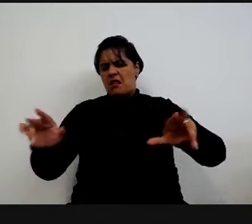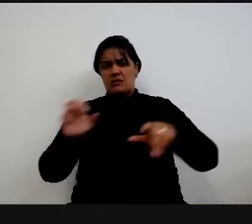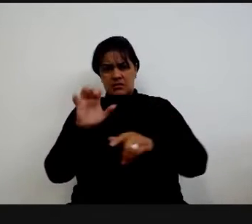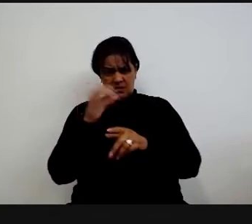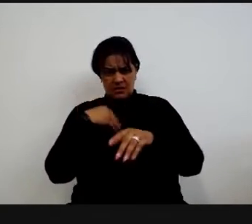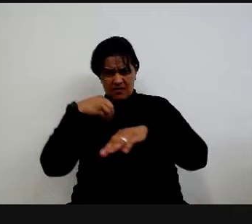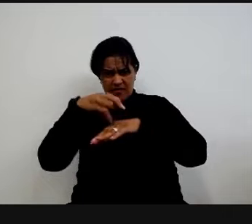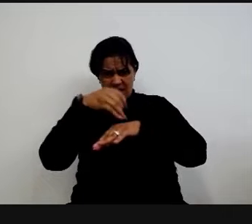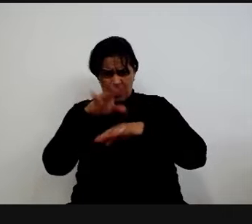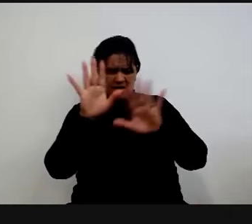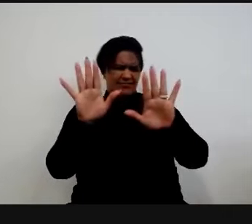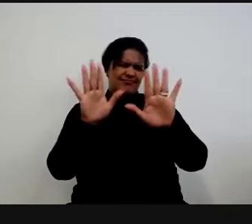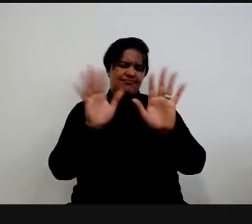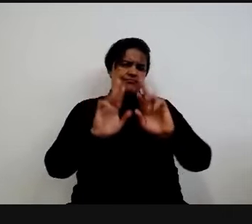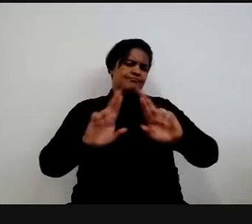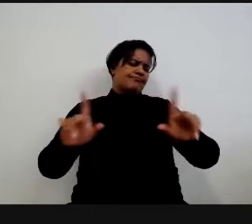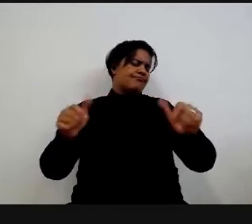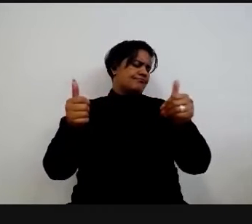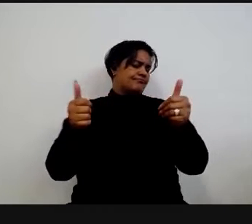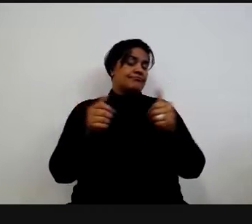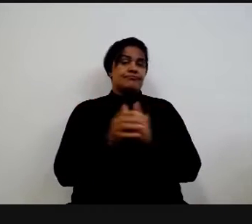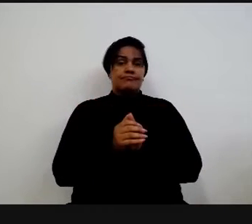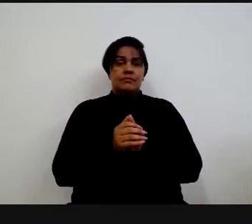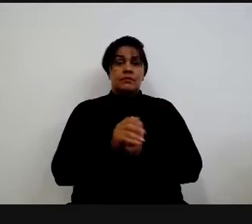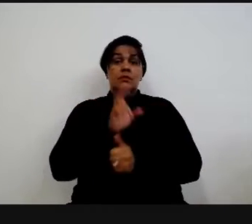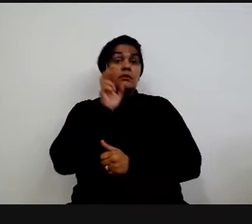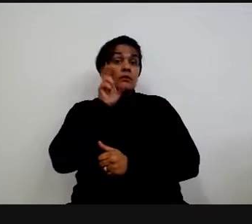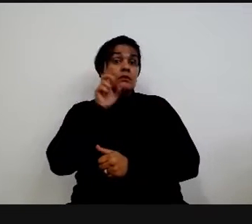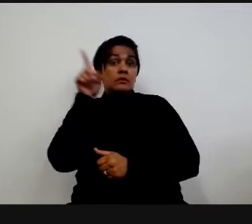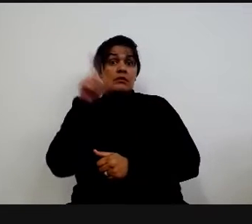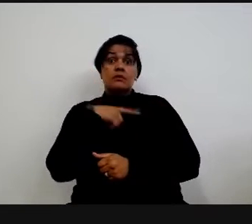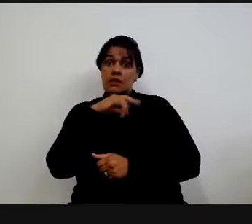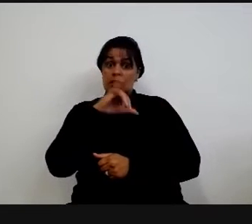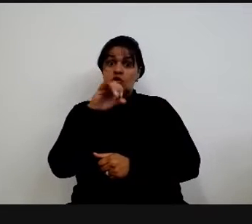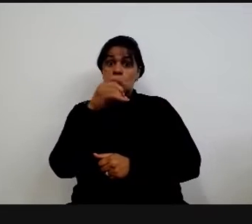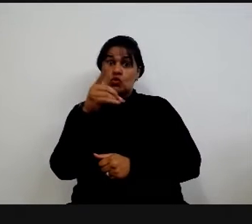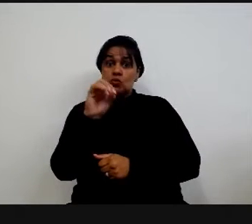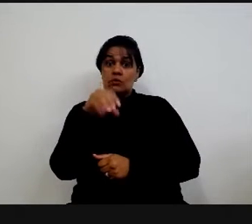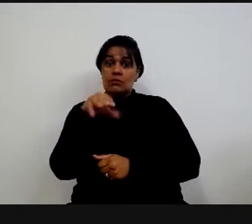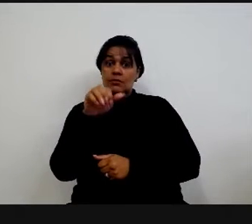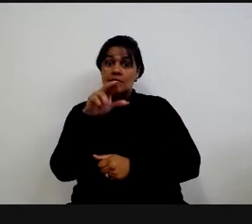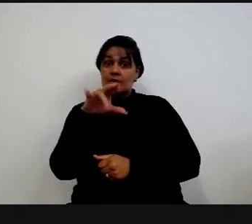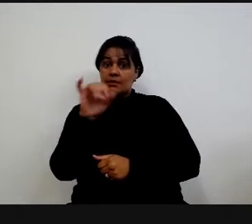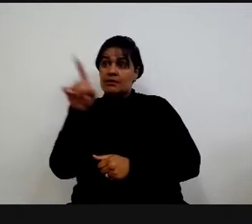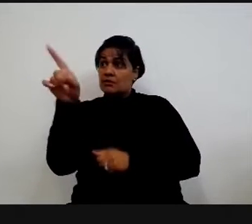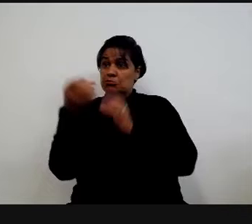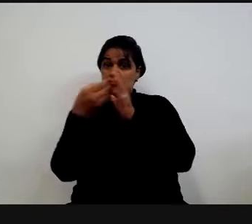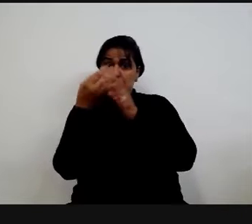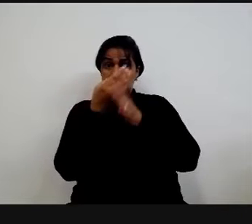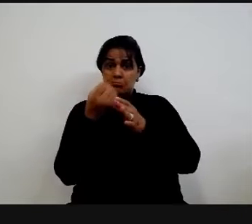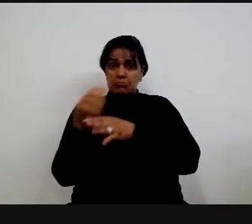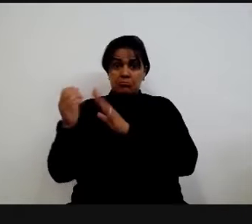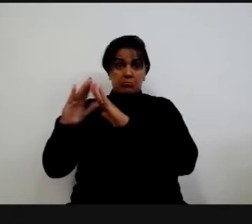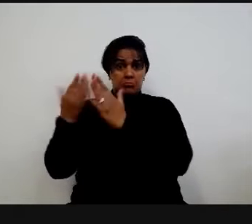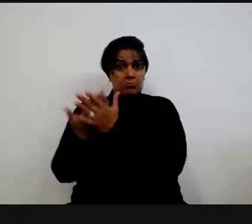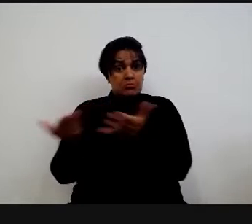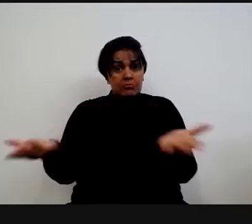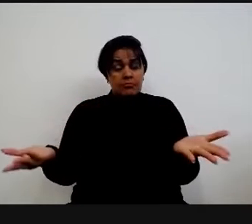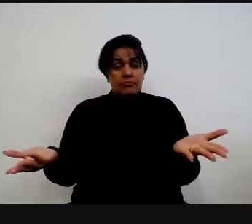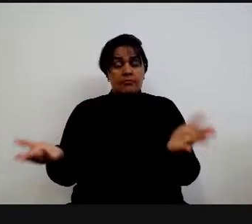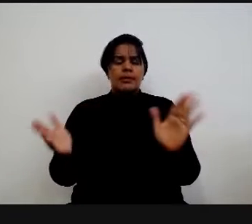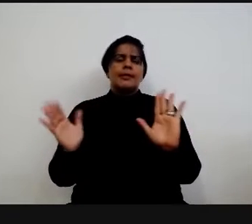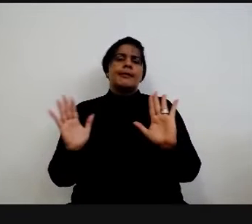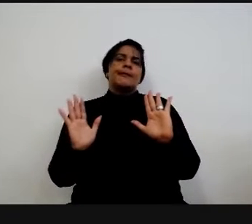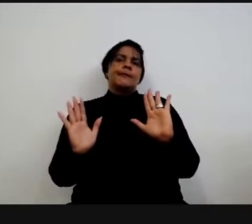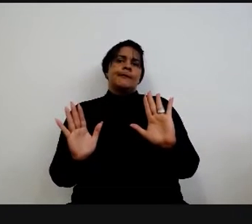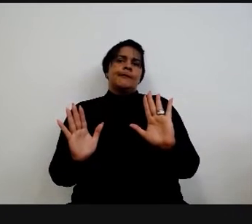contar, tem várias. Né? Lá no Rio Grande do Norte, com João Maria, lá fazendo um trabalho, criando escolas.